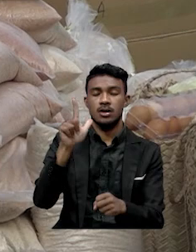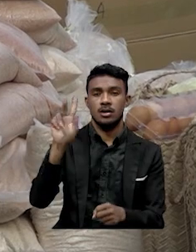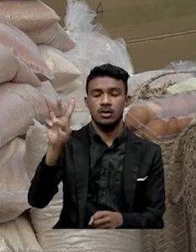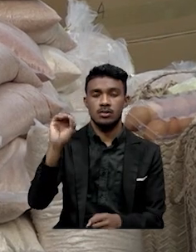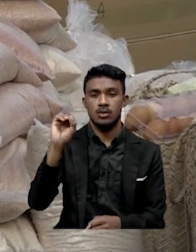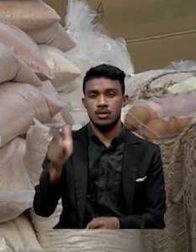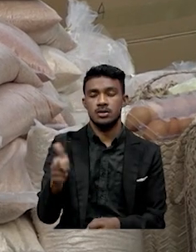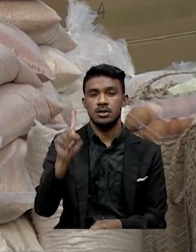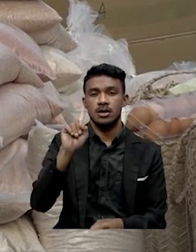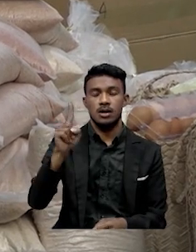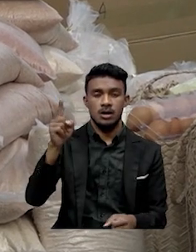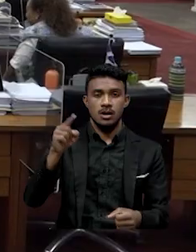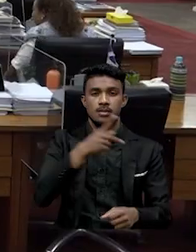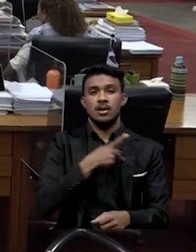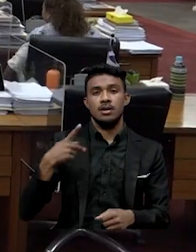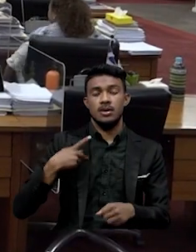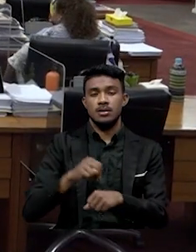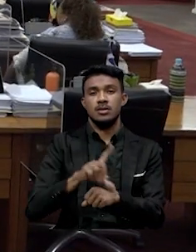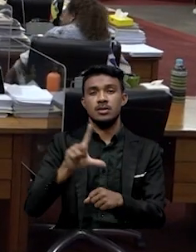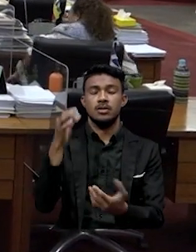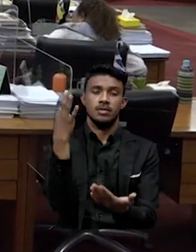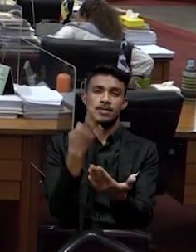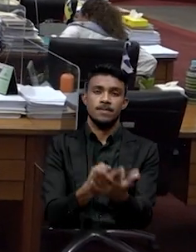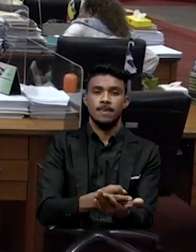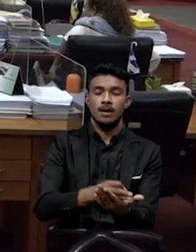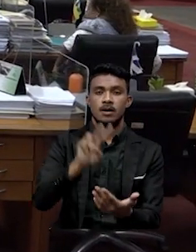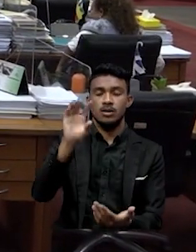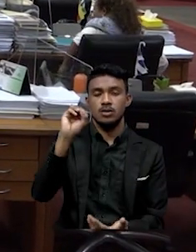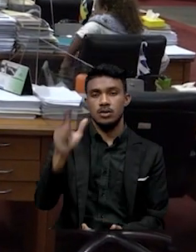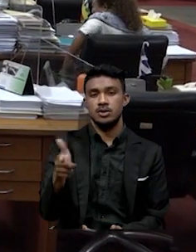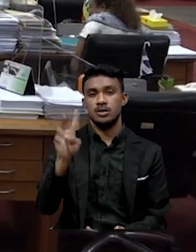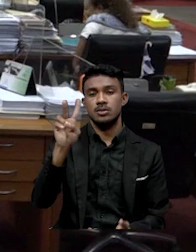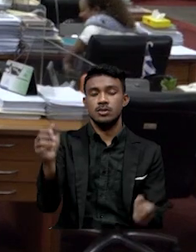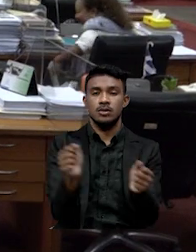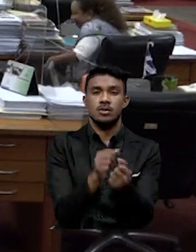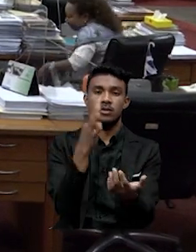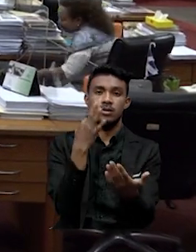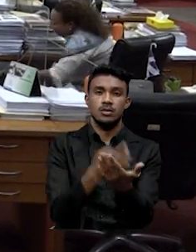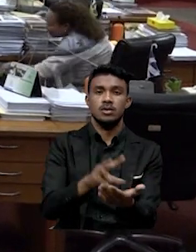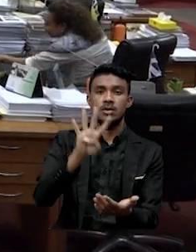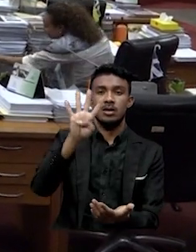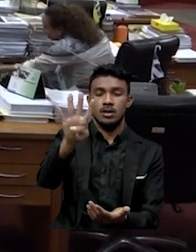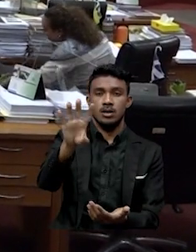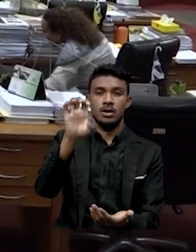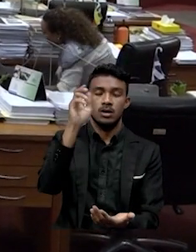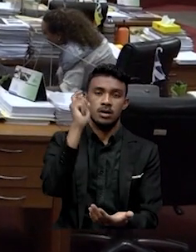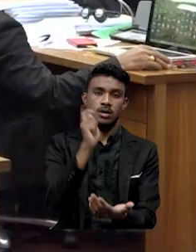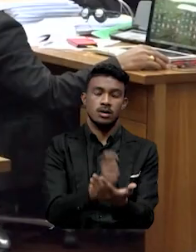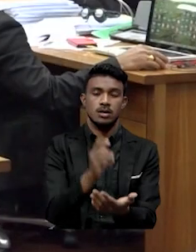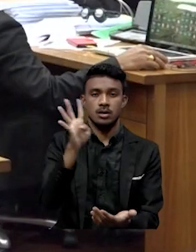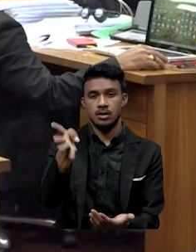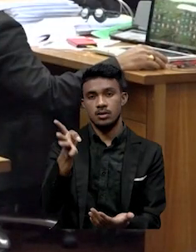Parlamento Nacional aprova proposta OZE Rio Rua, Ronaldo Ressin Rua, romontante Tocon Hatnulu, ba secretário de